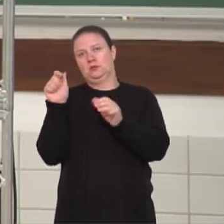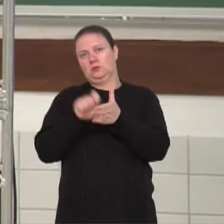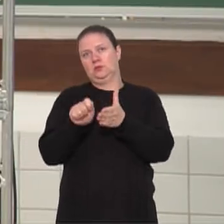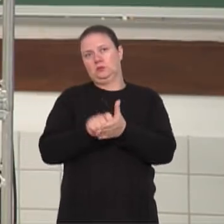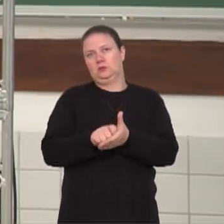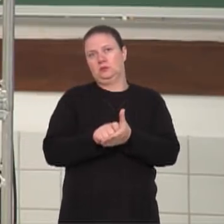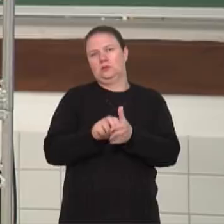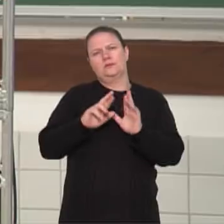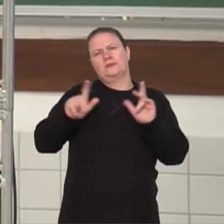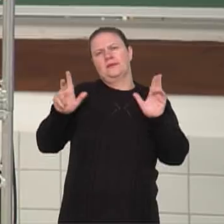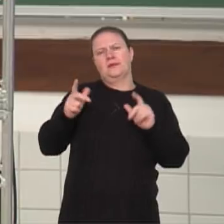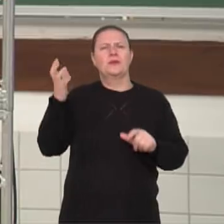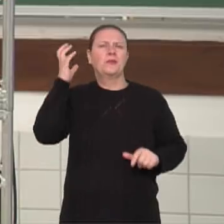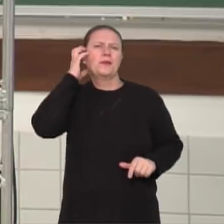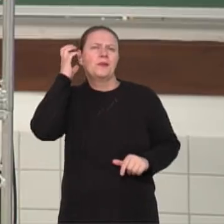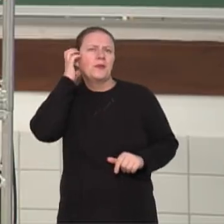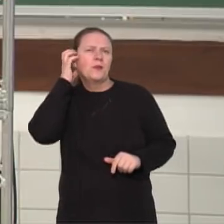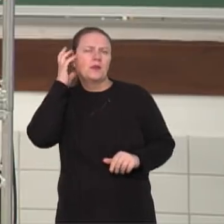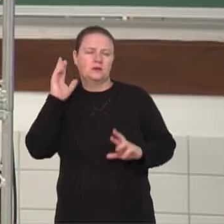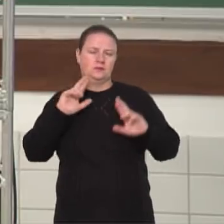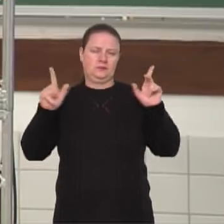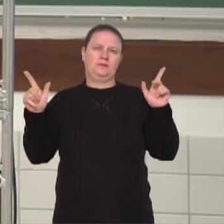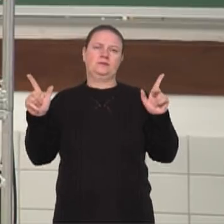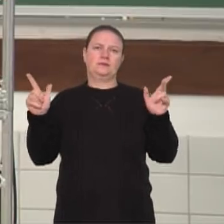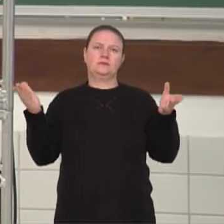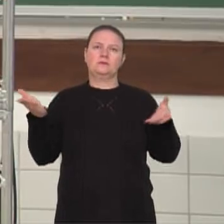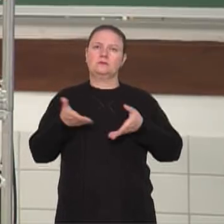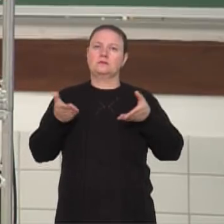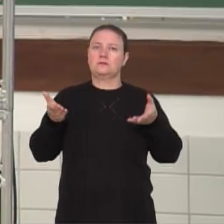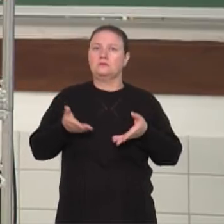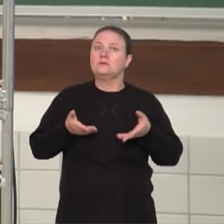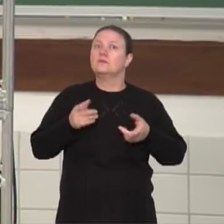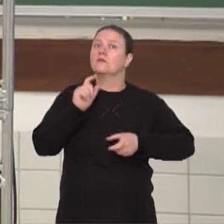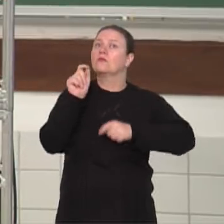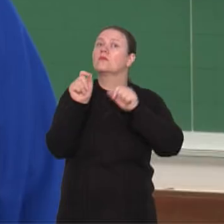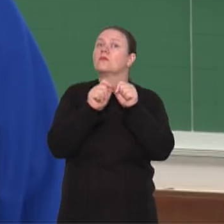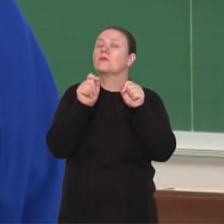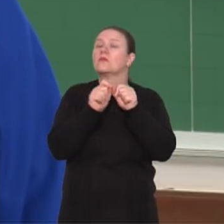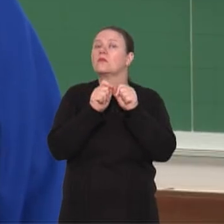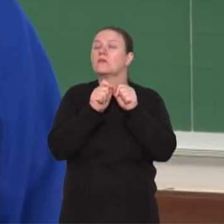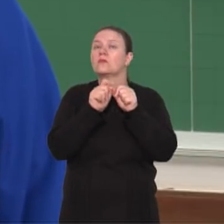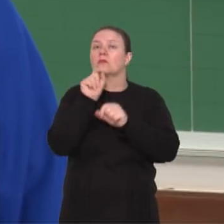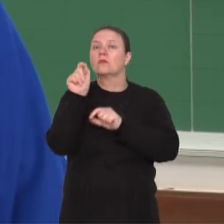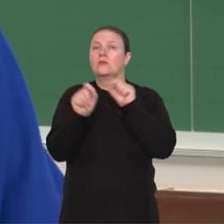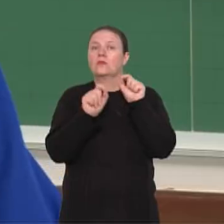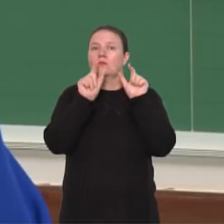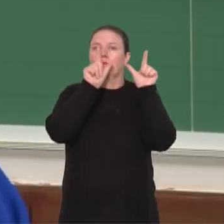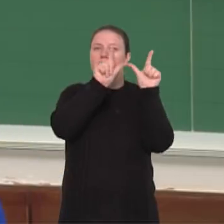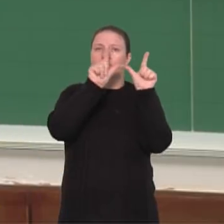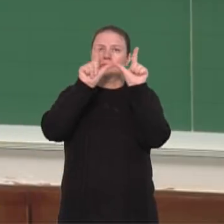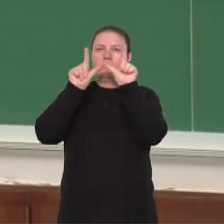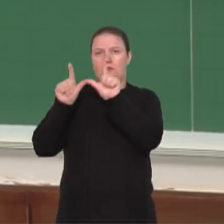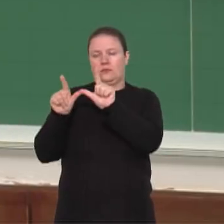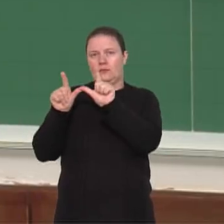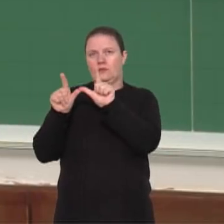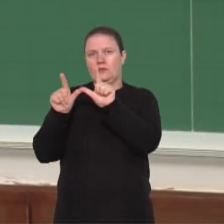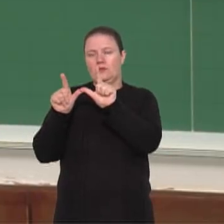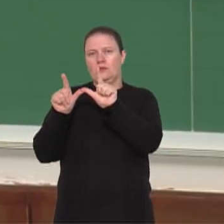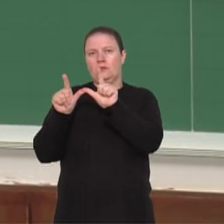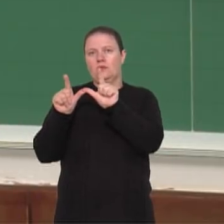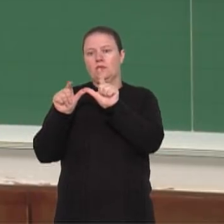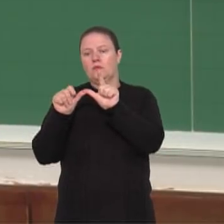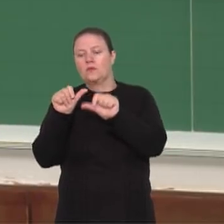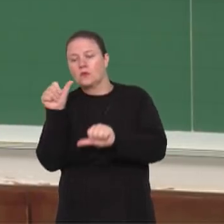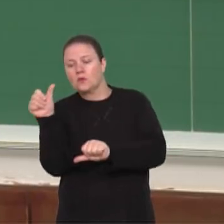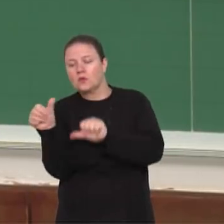transcrição radiofônica que vimos em aulas anteriores. Né? Agora nós vamos fazer a transcrição de uma tirinha, né?